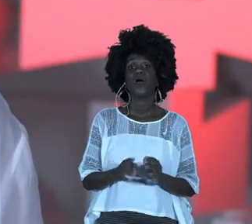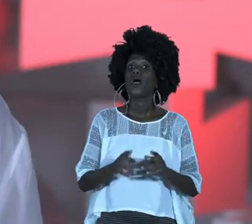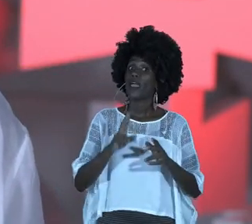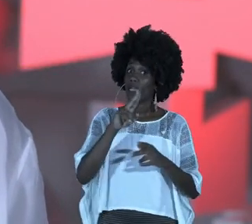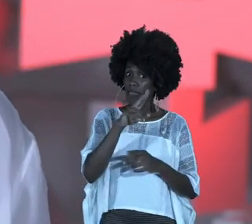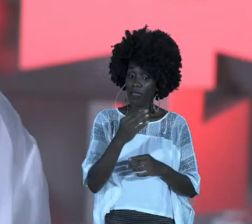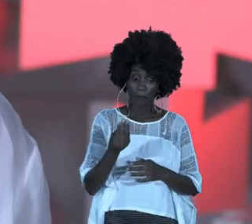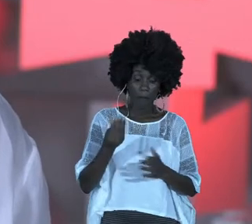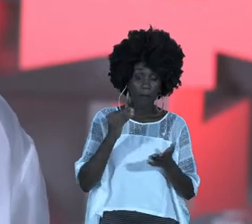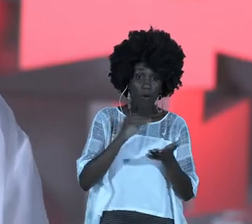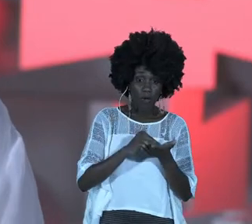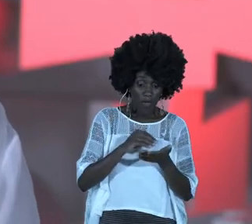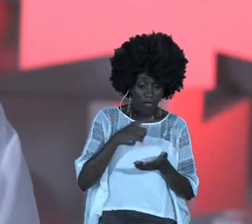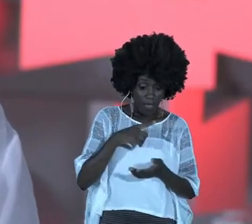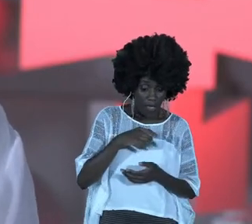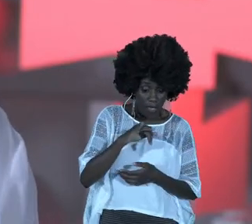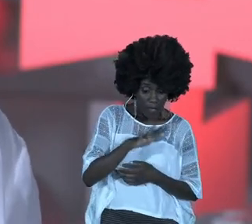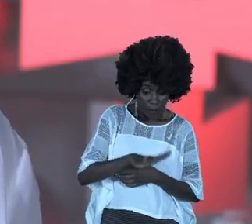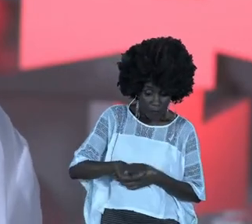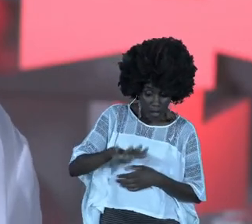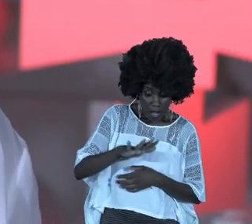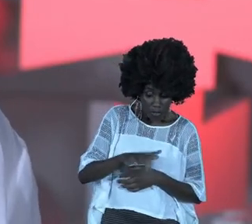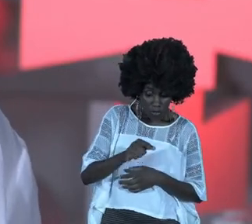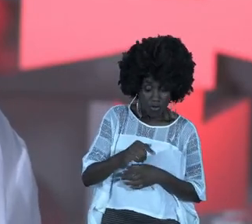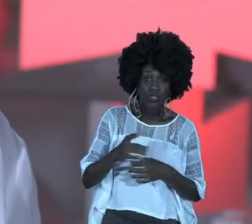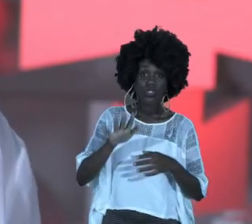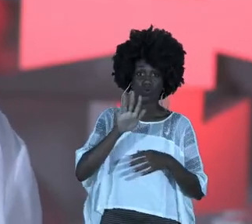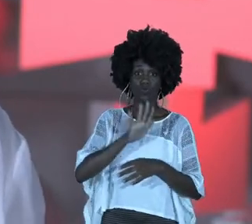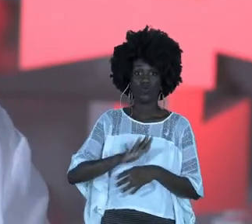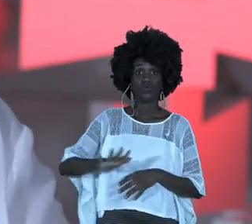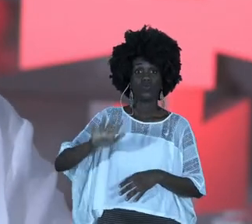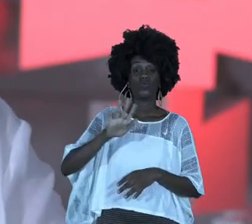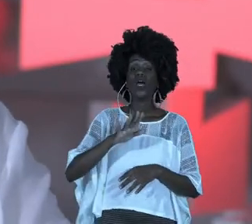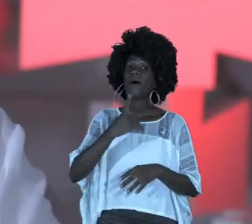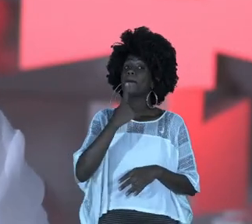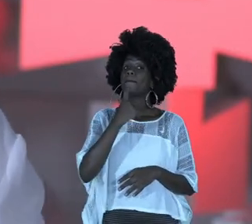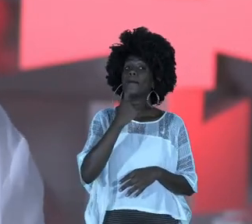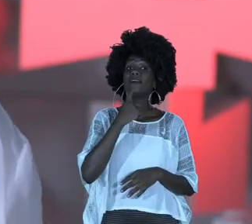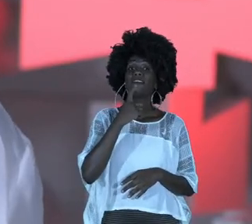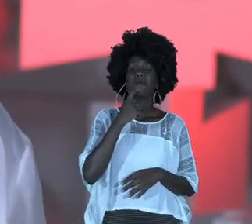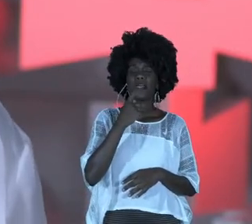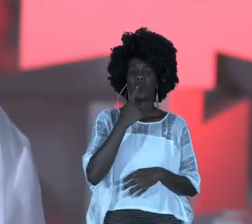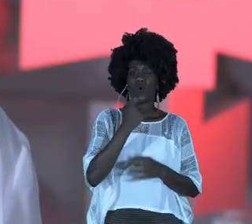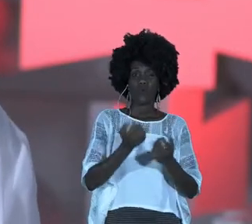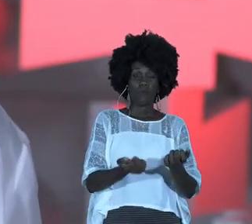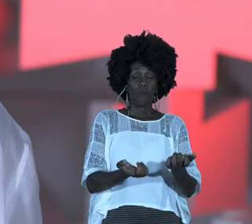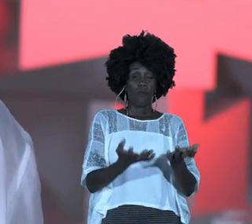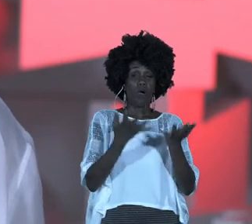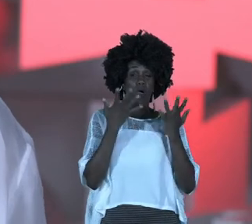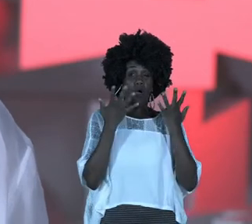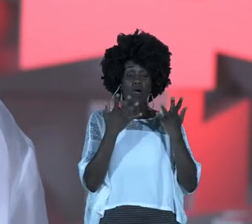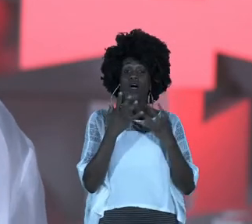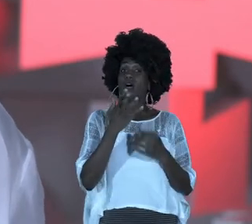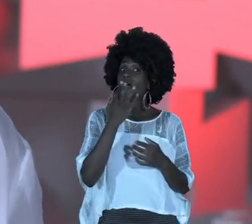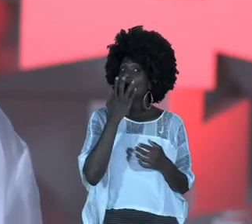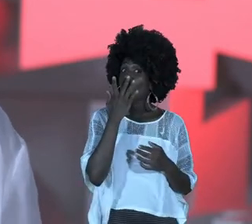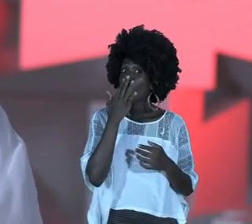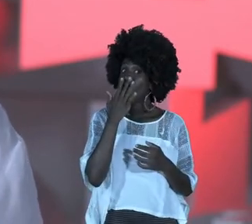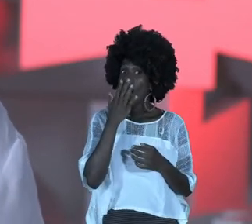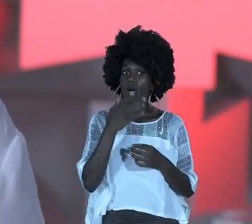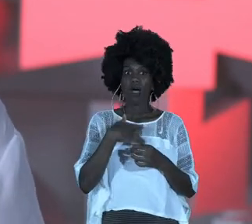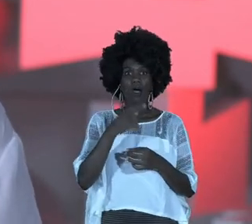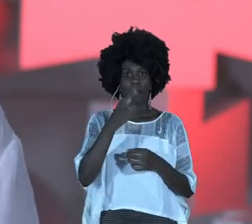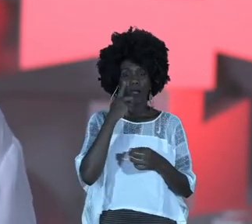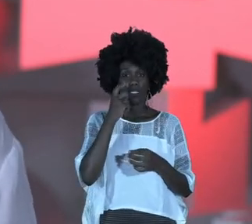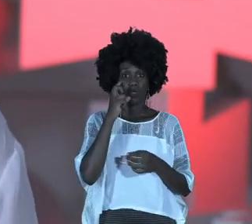ele coloca figura, fundo, mas o que acontece? O vermelho é uma cor vibrante. É uma cor que avança